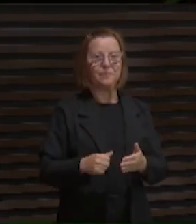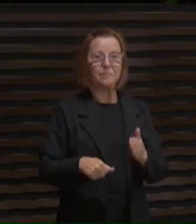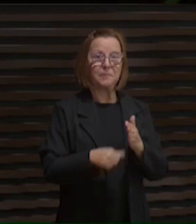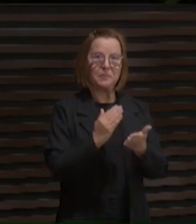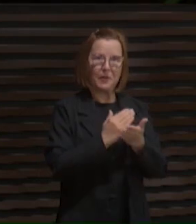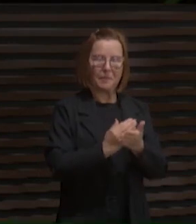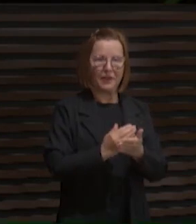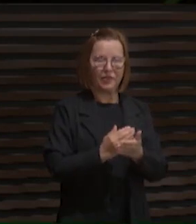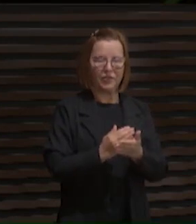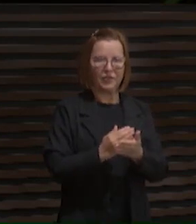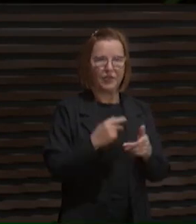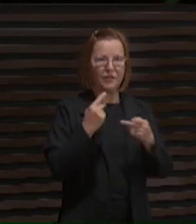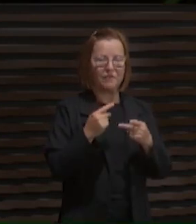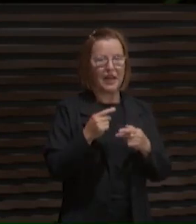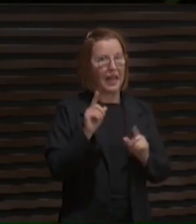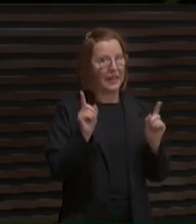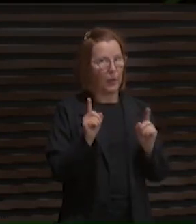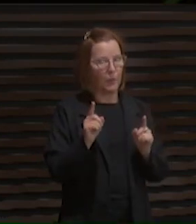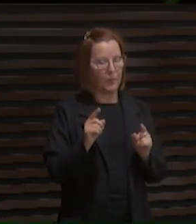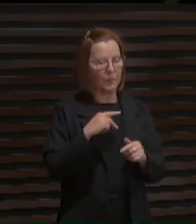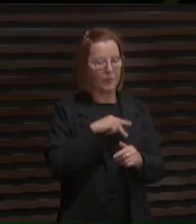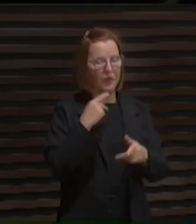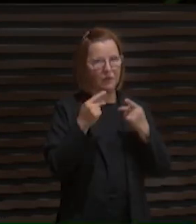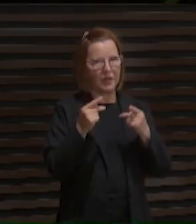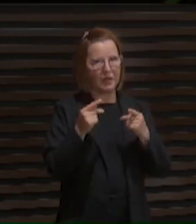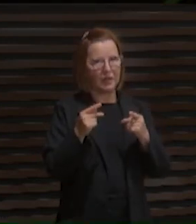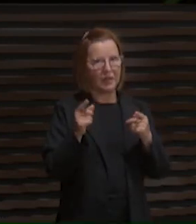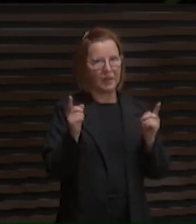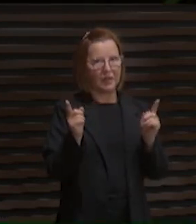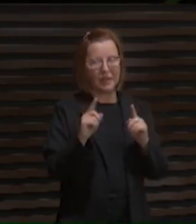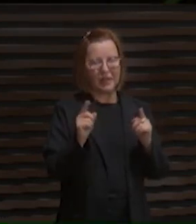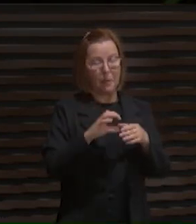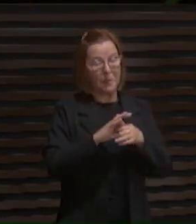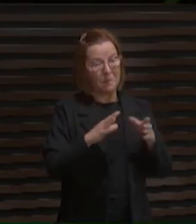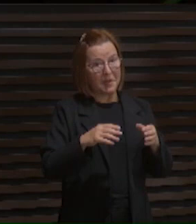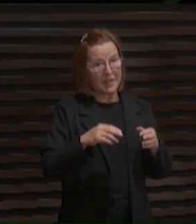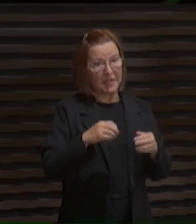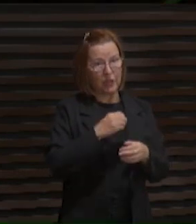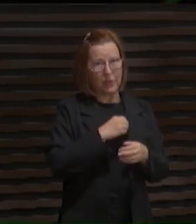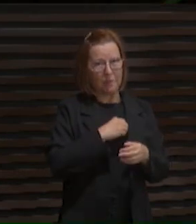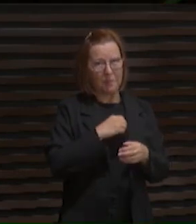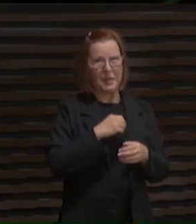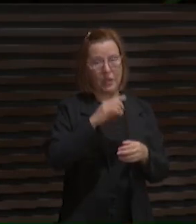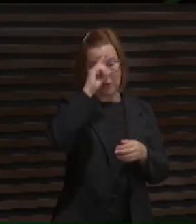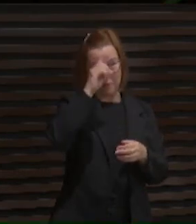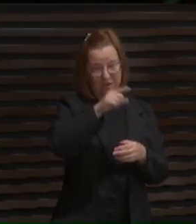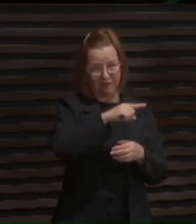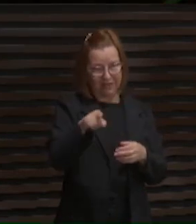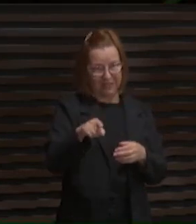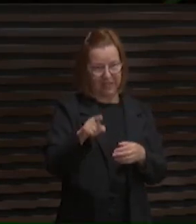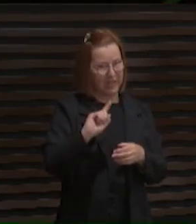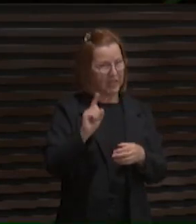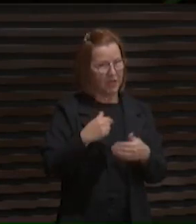não. Paulo fala, não permita que o pecado reine. Não ofereça o seu corpo. Depois ele vai falar